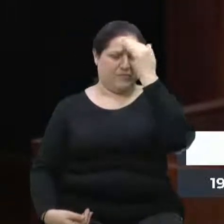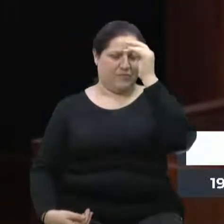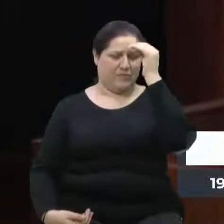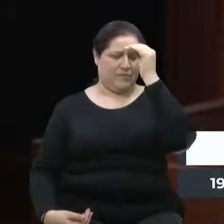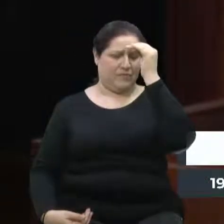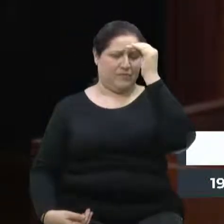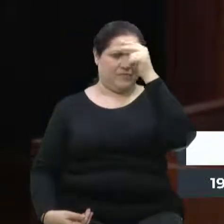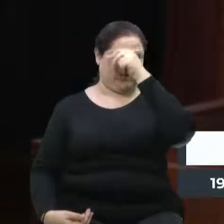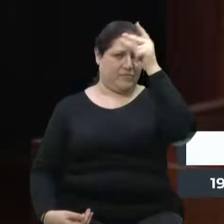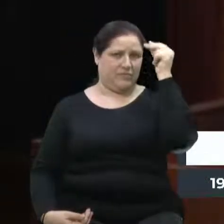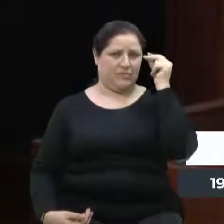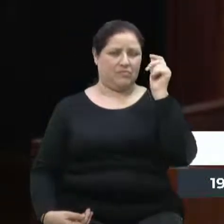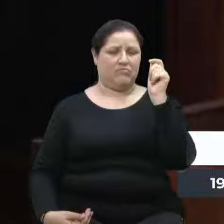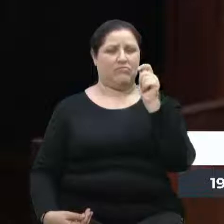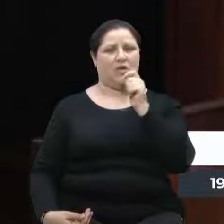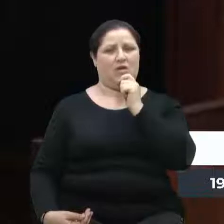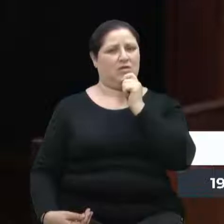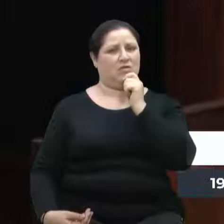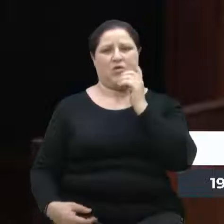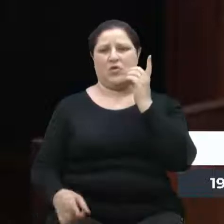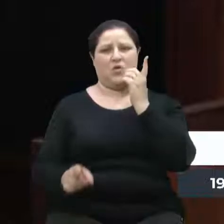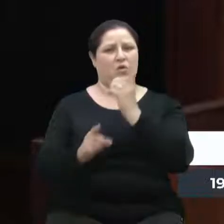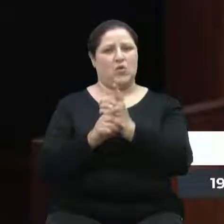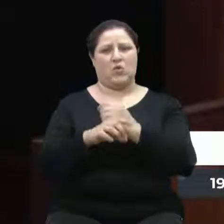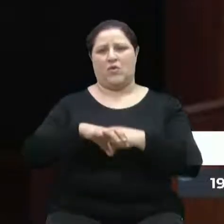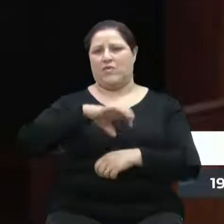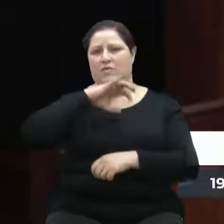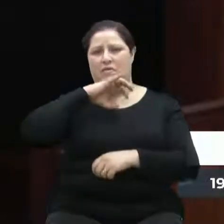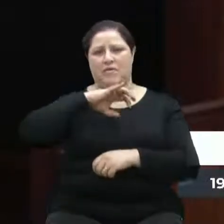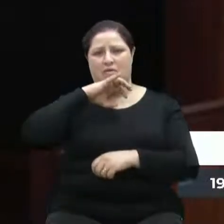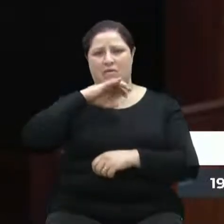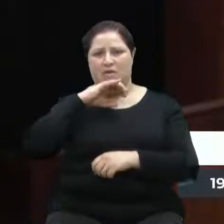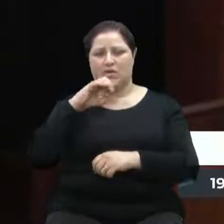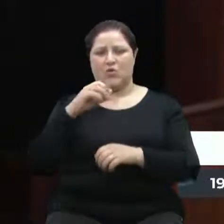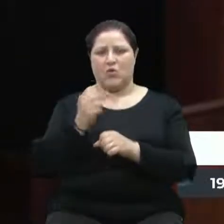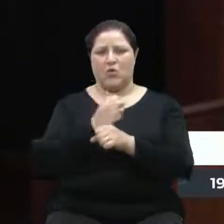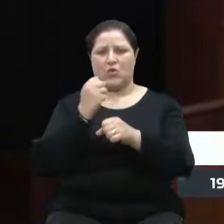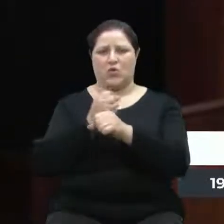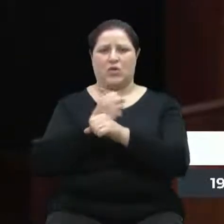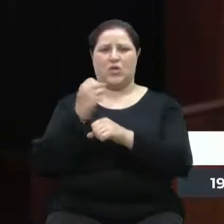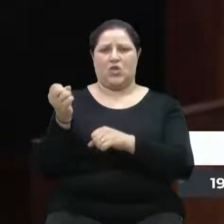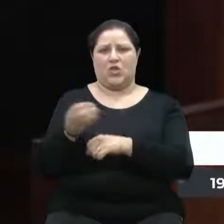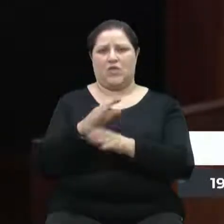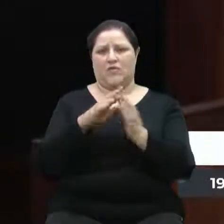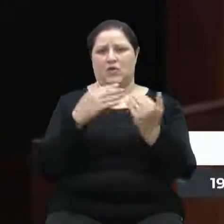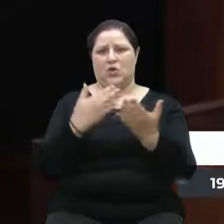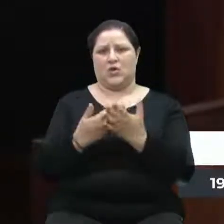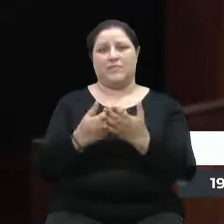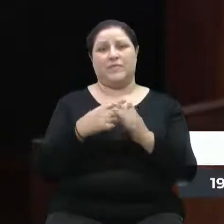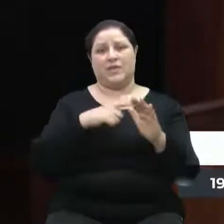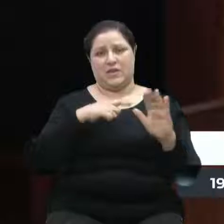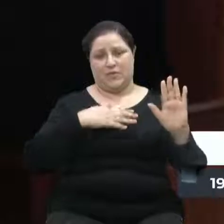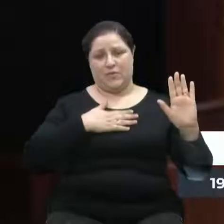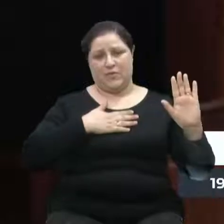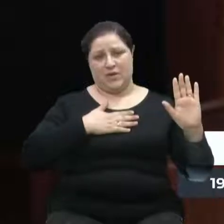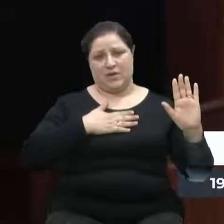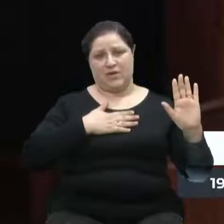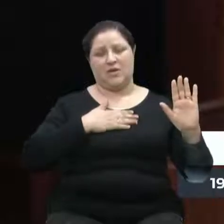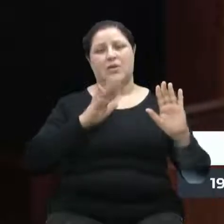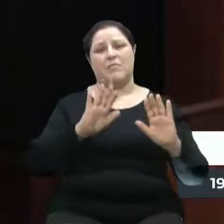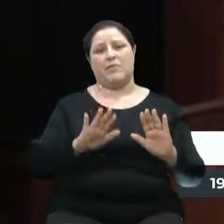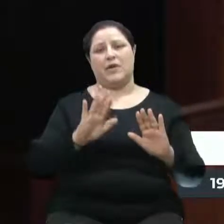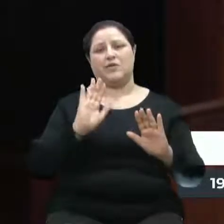E até agora eles não encontraram terreno para novas escolas. Há promessa que será feita novas escolas, mas nós estamos